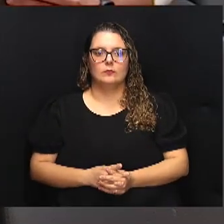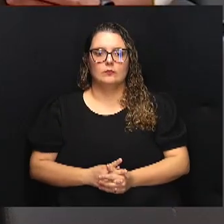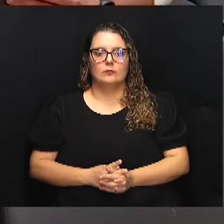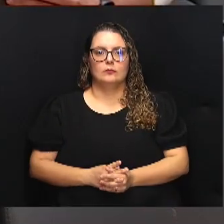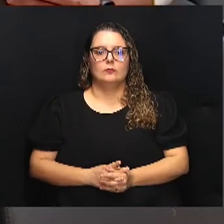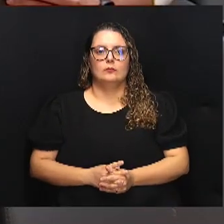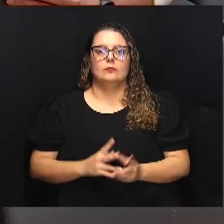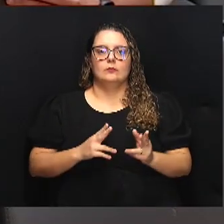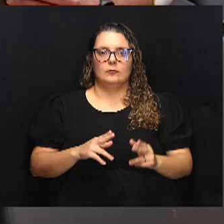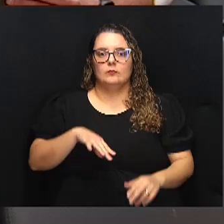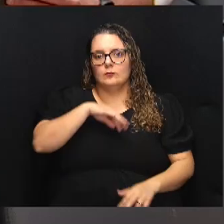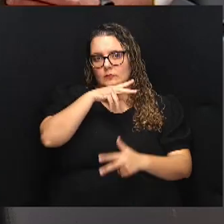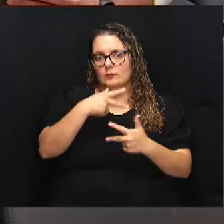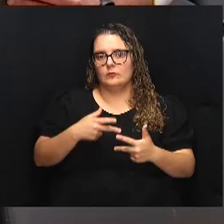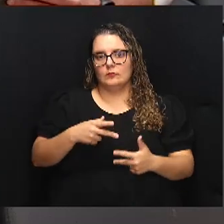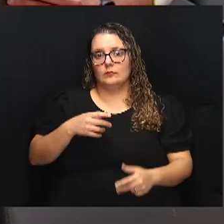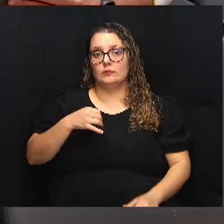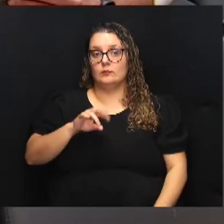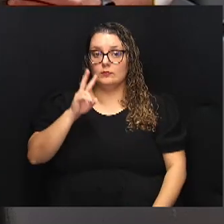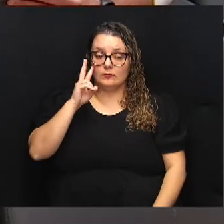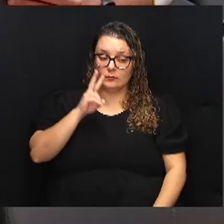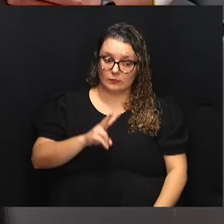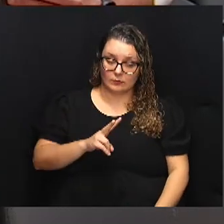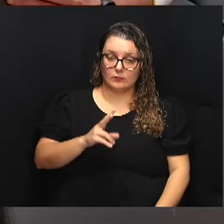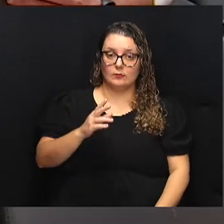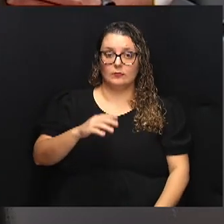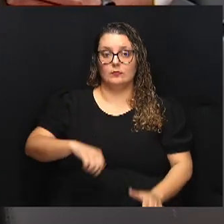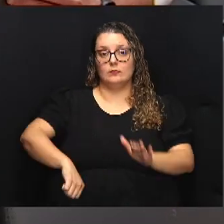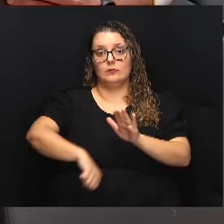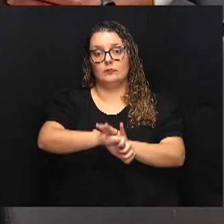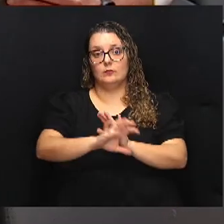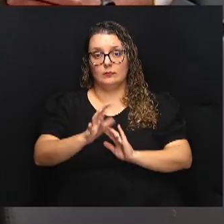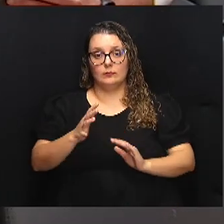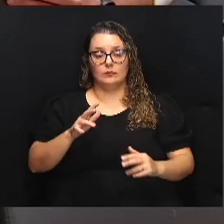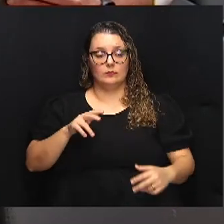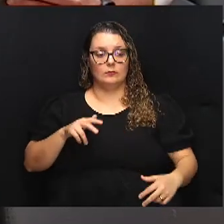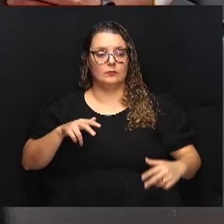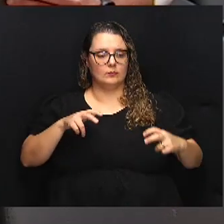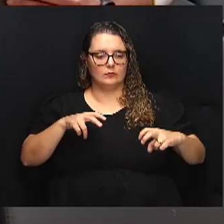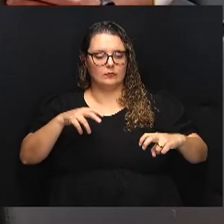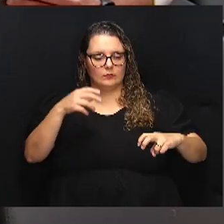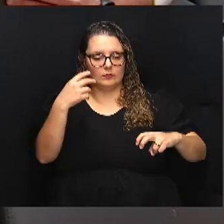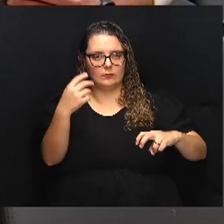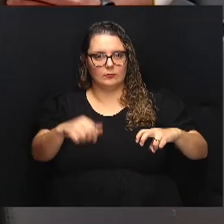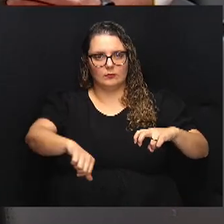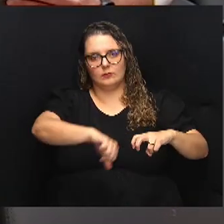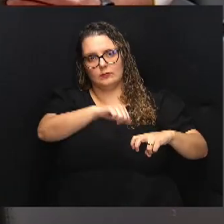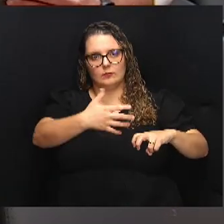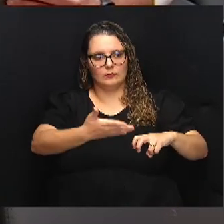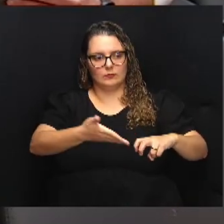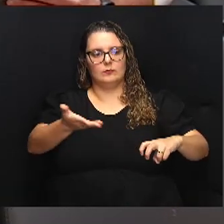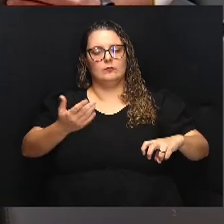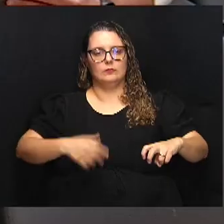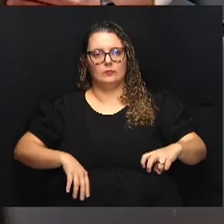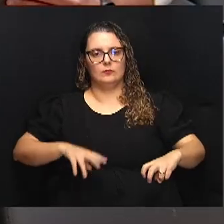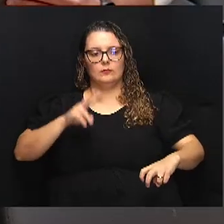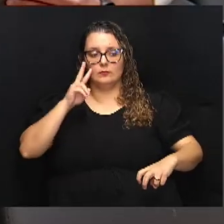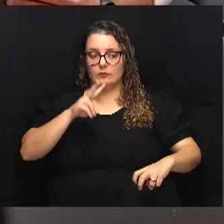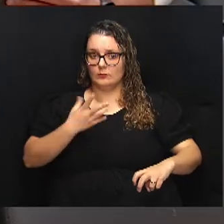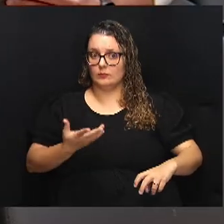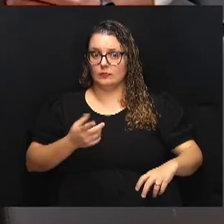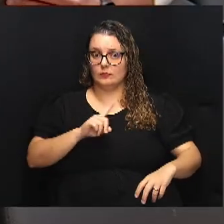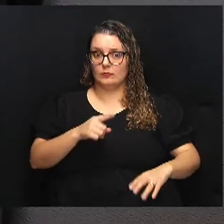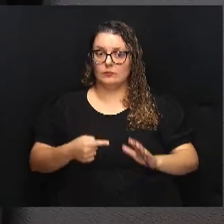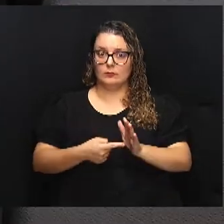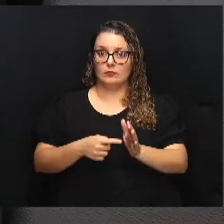com os animais. Se você viu um crime aconteceu na sua frente ali e não comunica, é difícil. Ainda mais quando é condomínio,